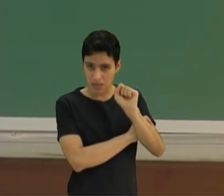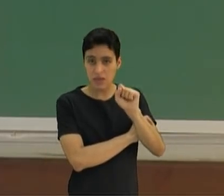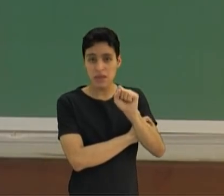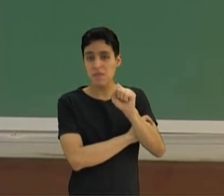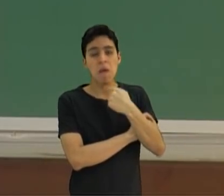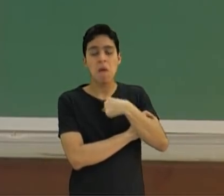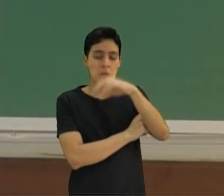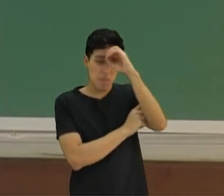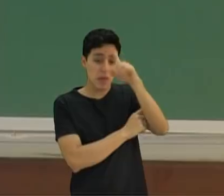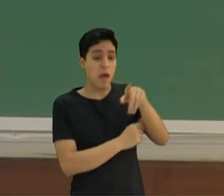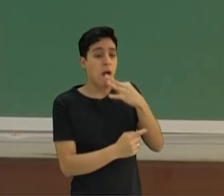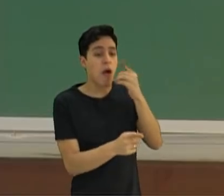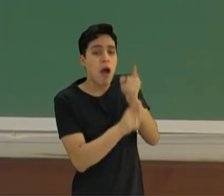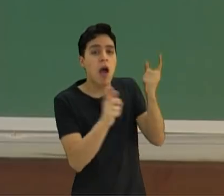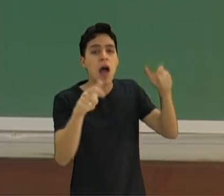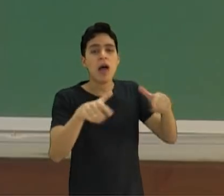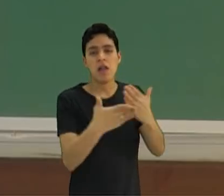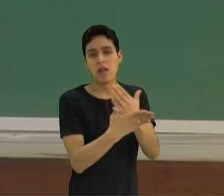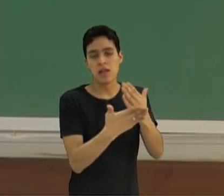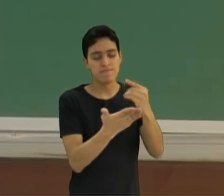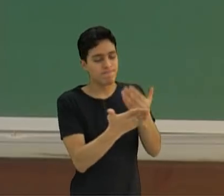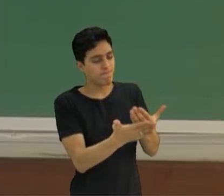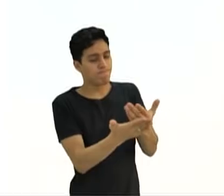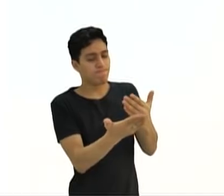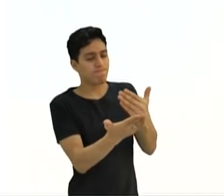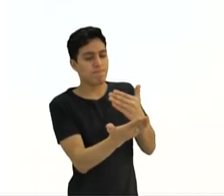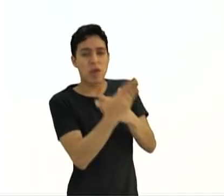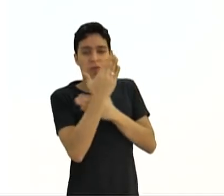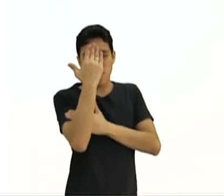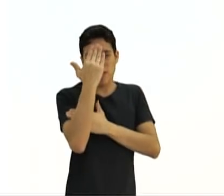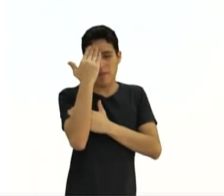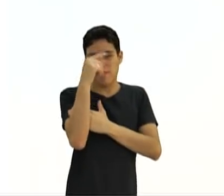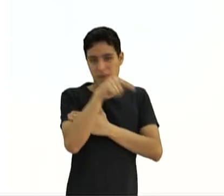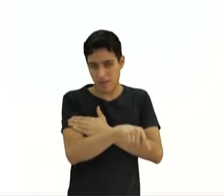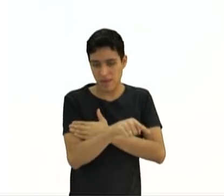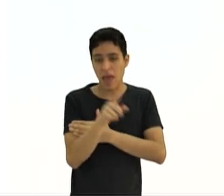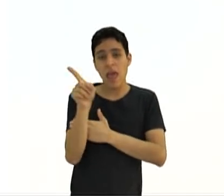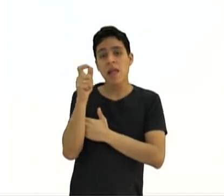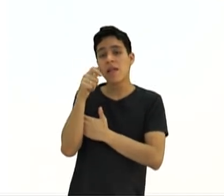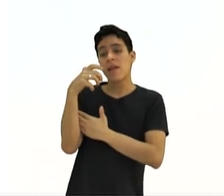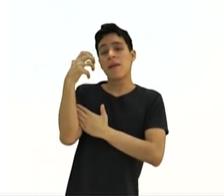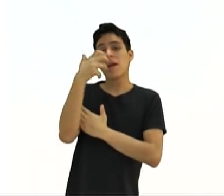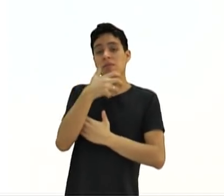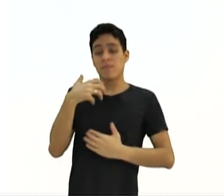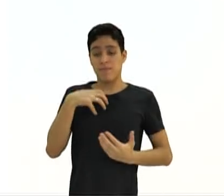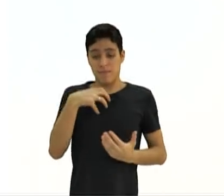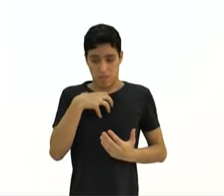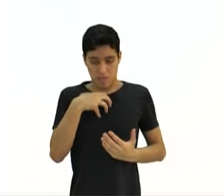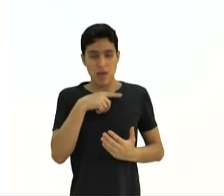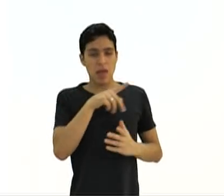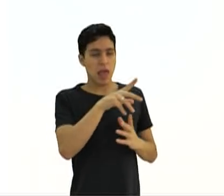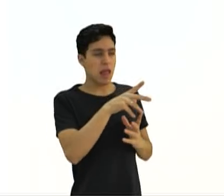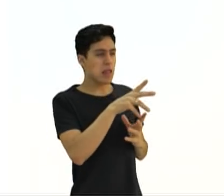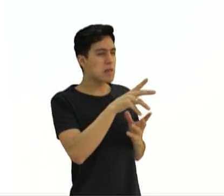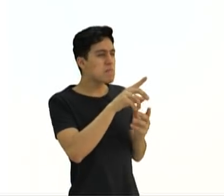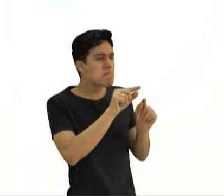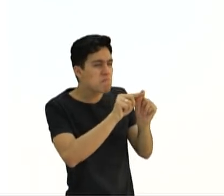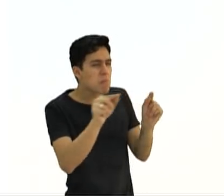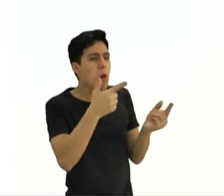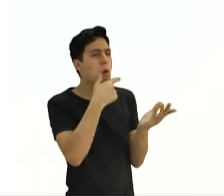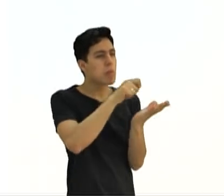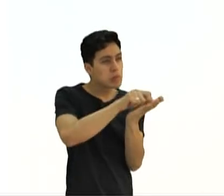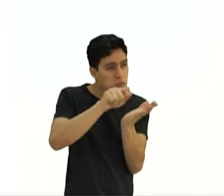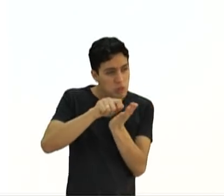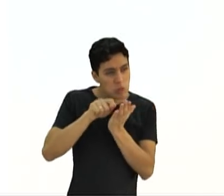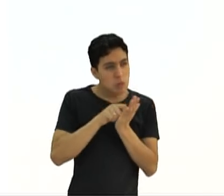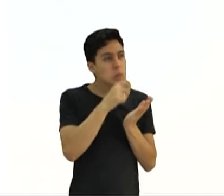cantora baiana. O que ela faz? Ela interpreta muitos compositores brasileiros com foco